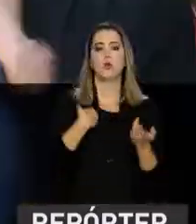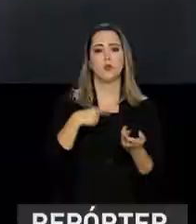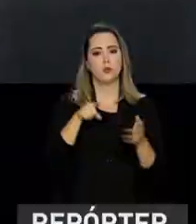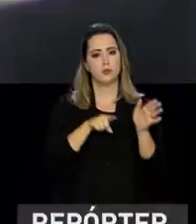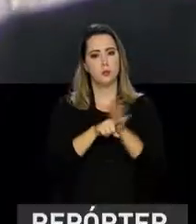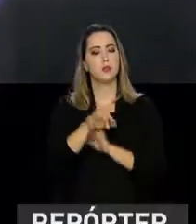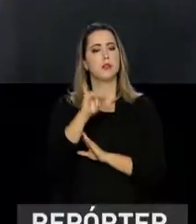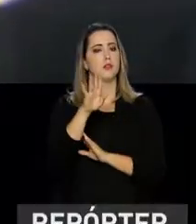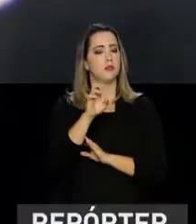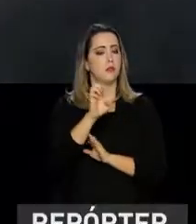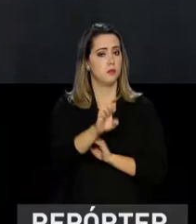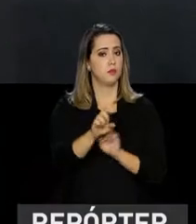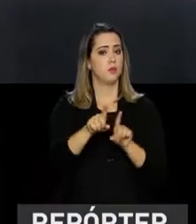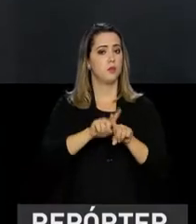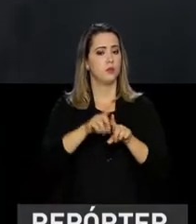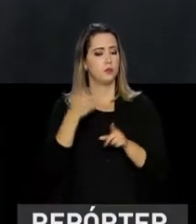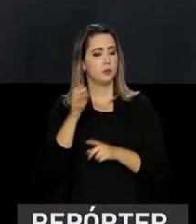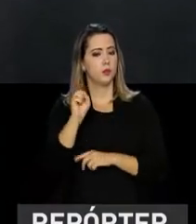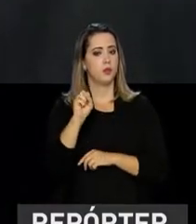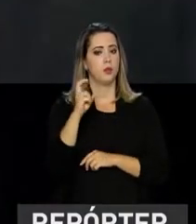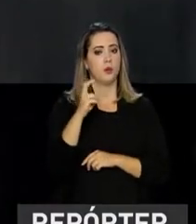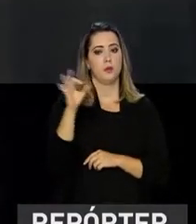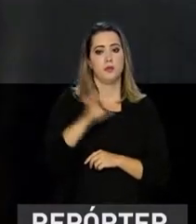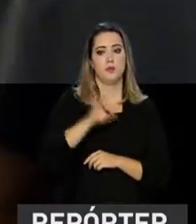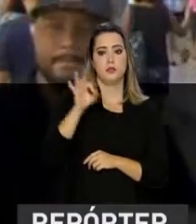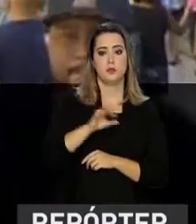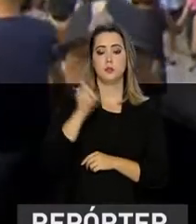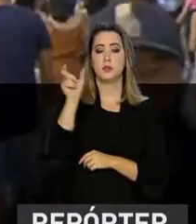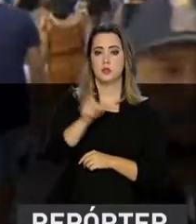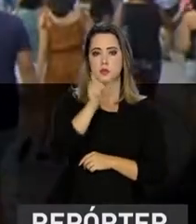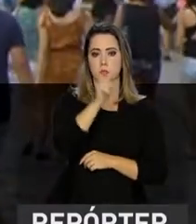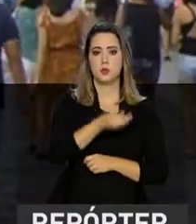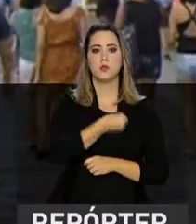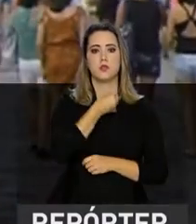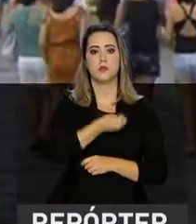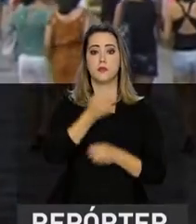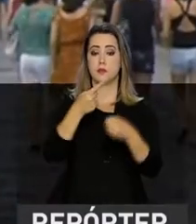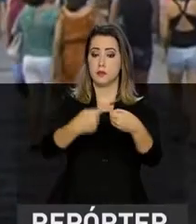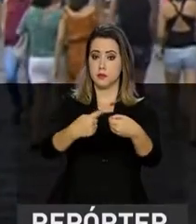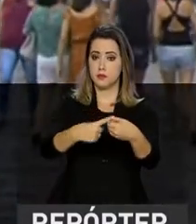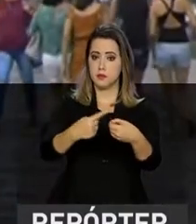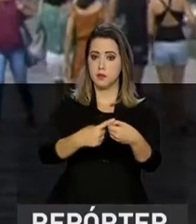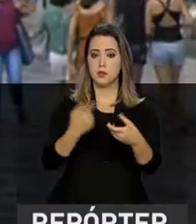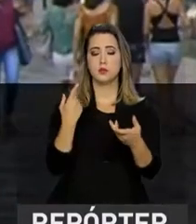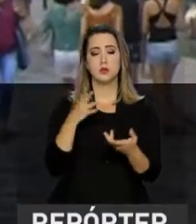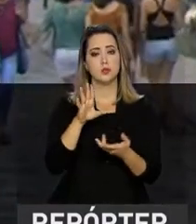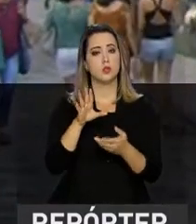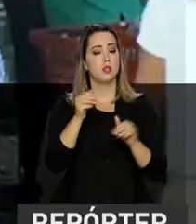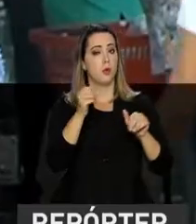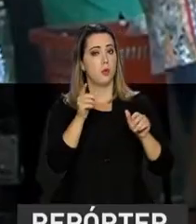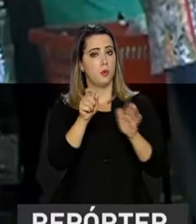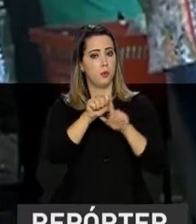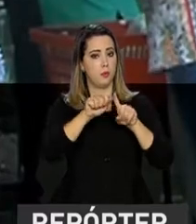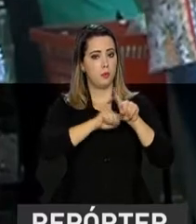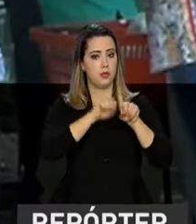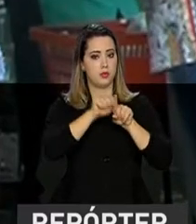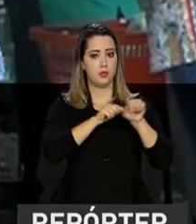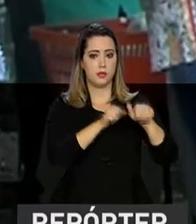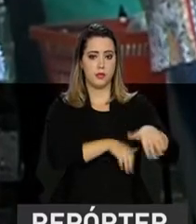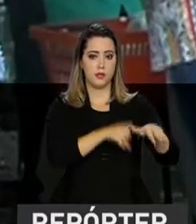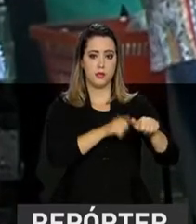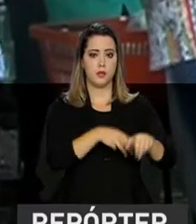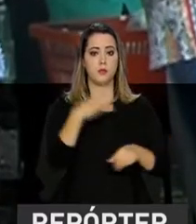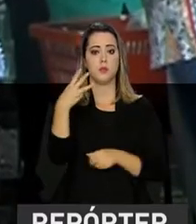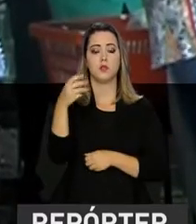IBGE. Quase 85% dos brasileiros moram em áreas urbanas. Em setembro, 38 milhões